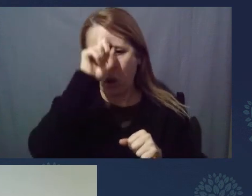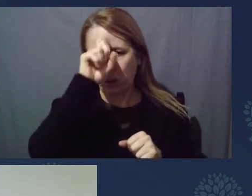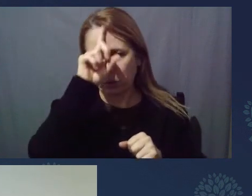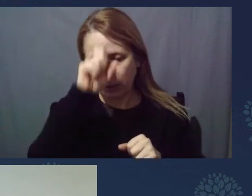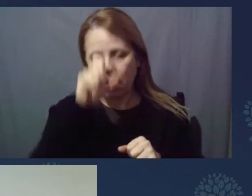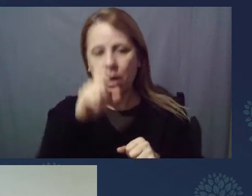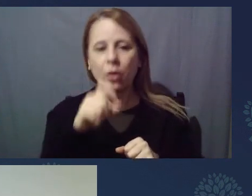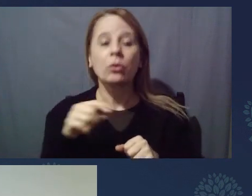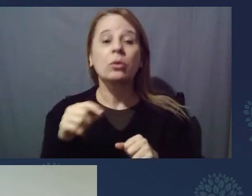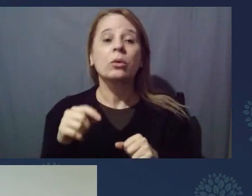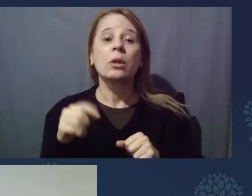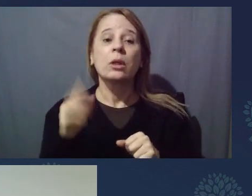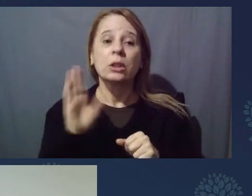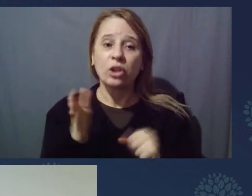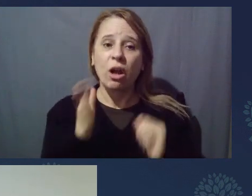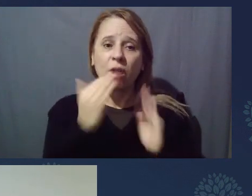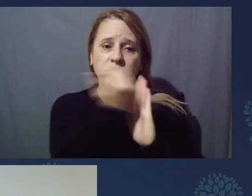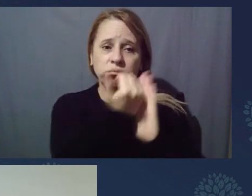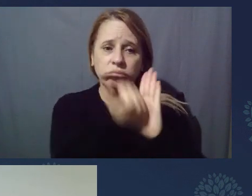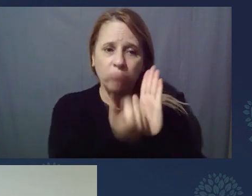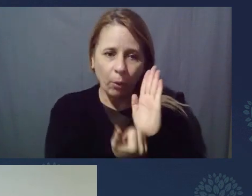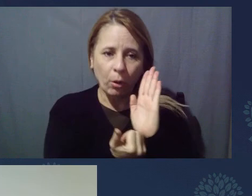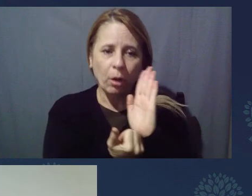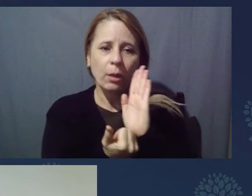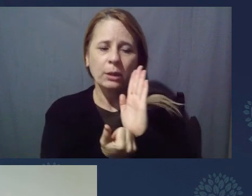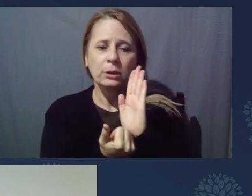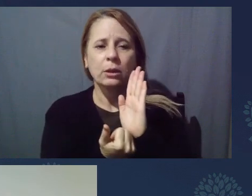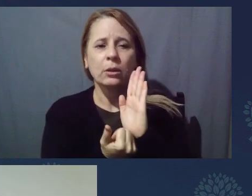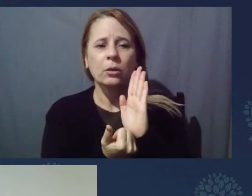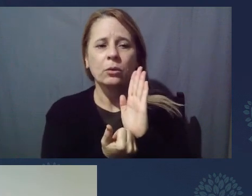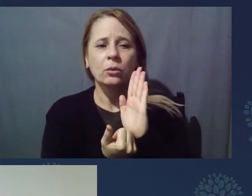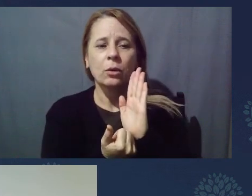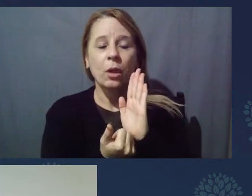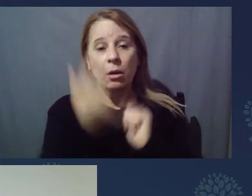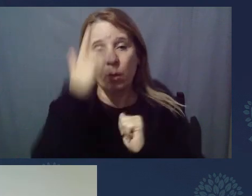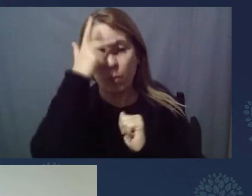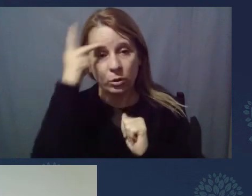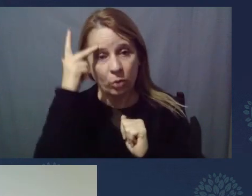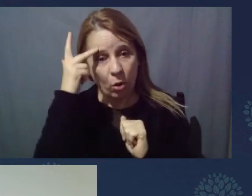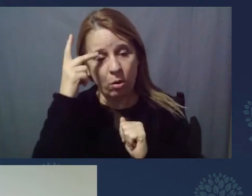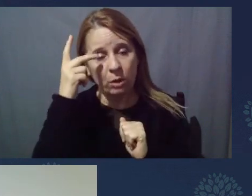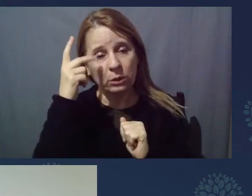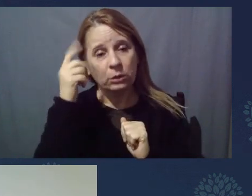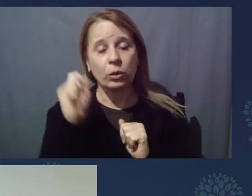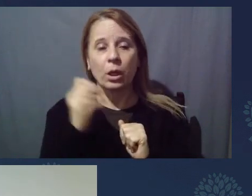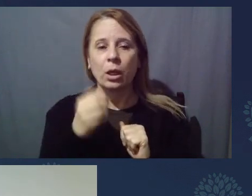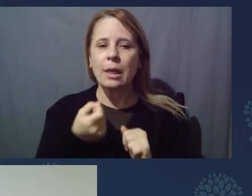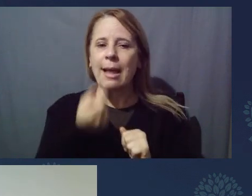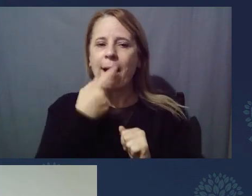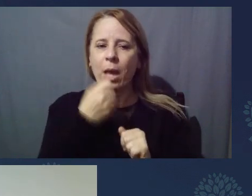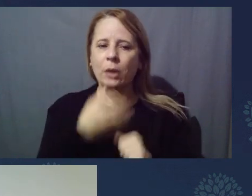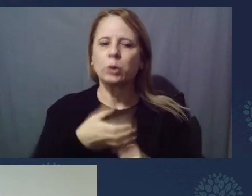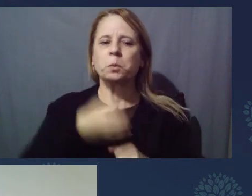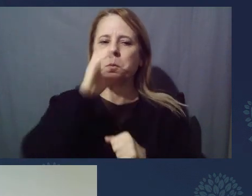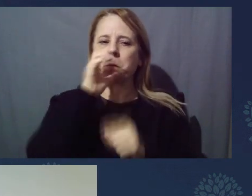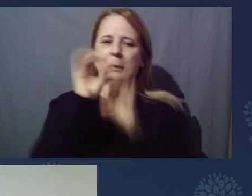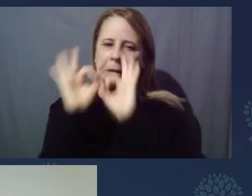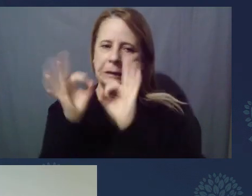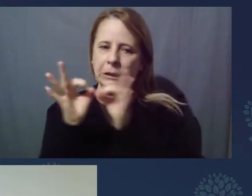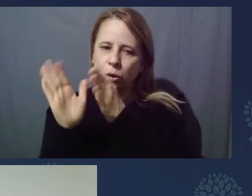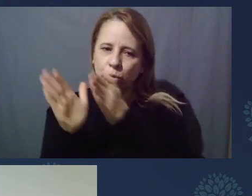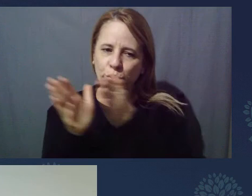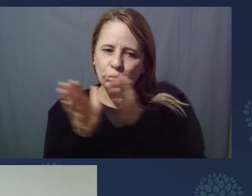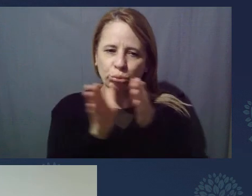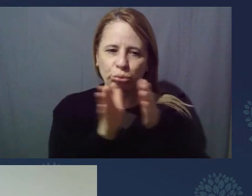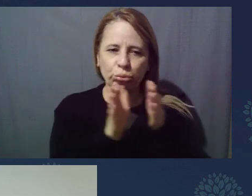gente fez também, né, junto com o Dr. Rafael, foram pessoas que tomavam a medicação corretamente, faziam todo o